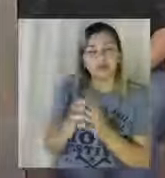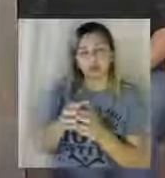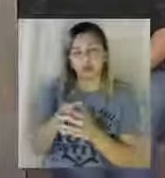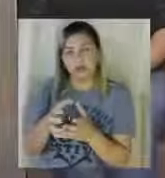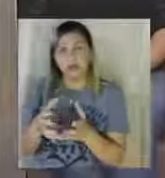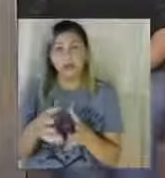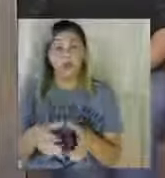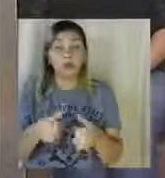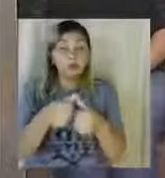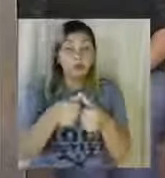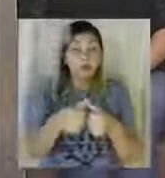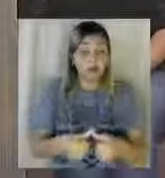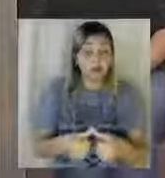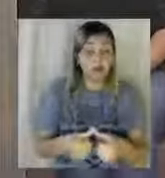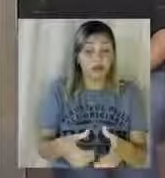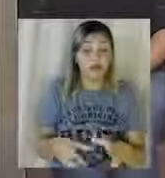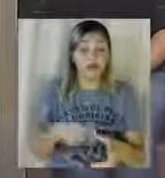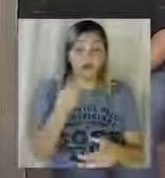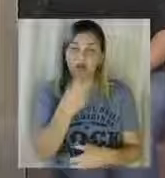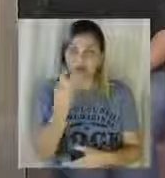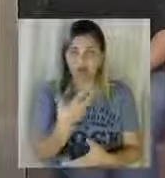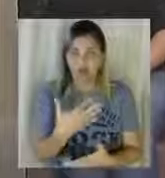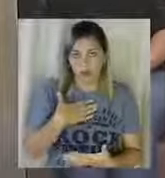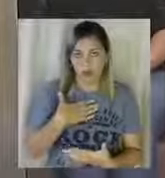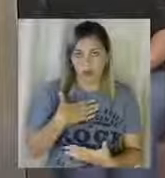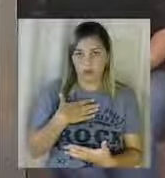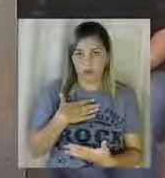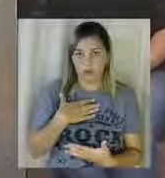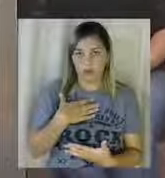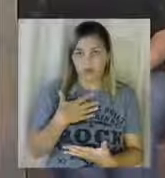ficavam oralizando para mim e eu